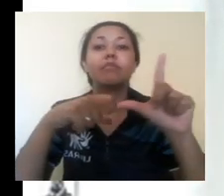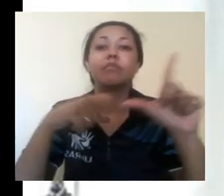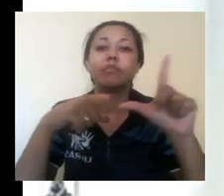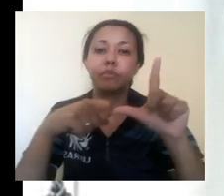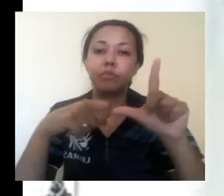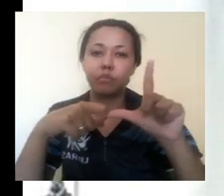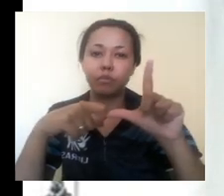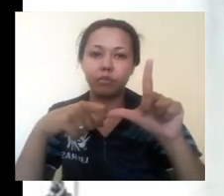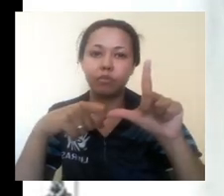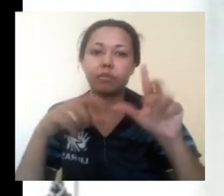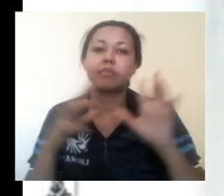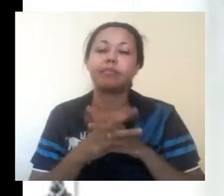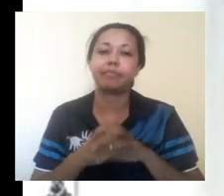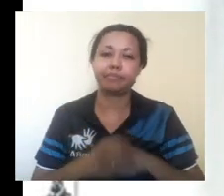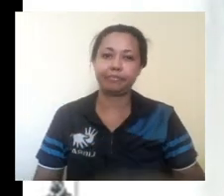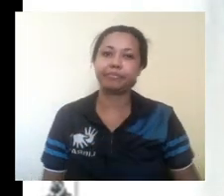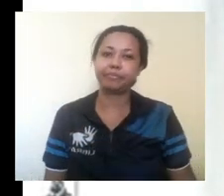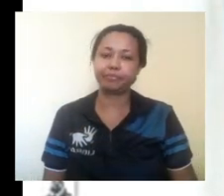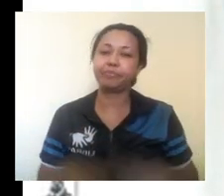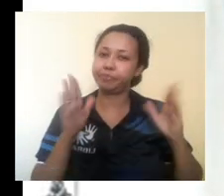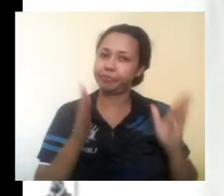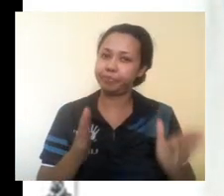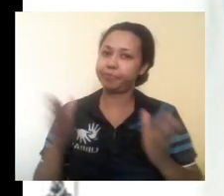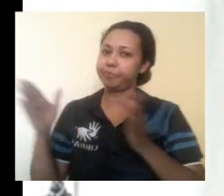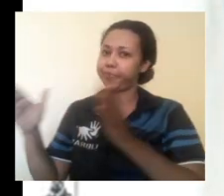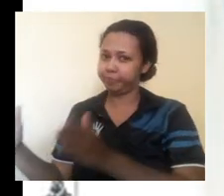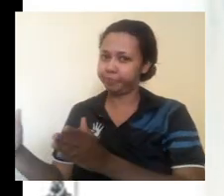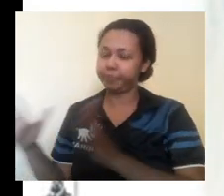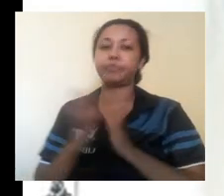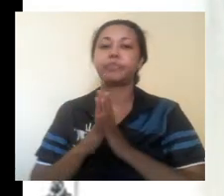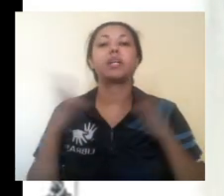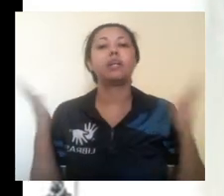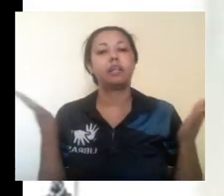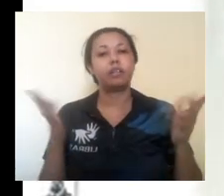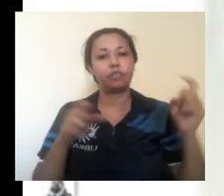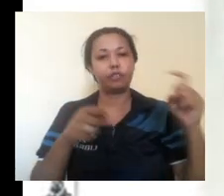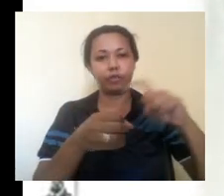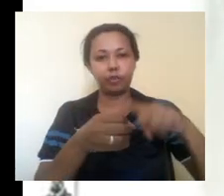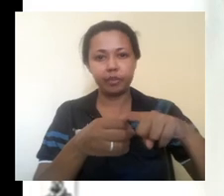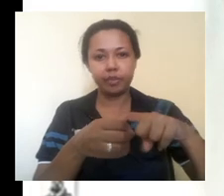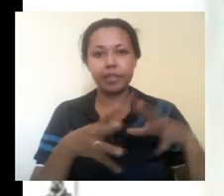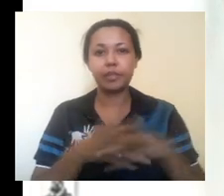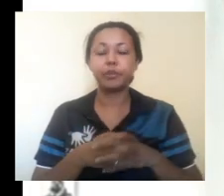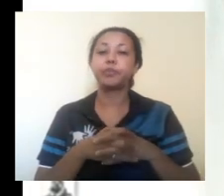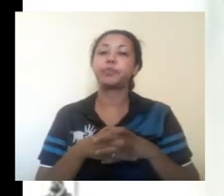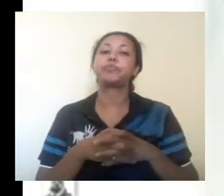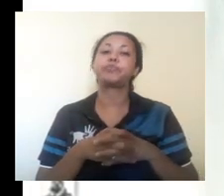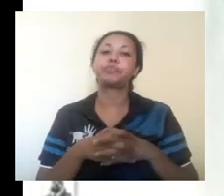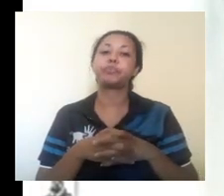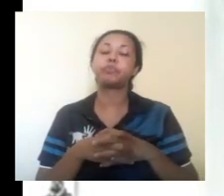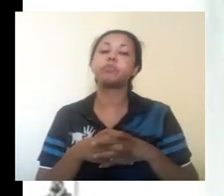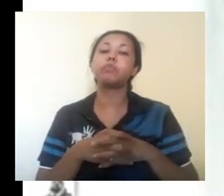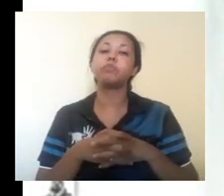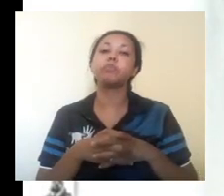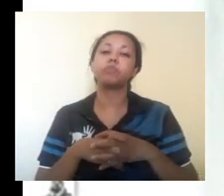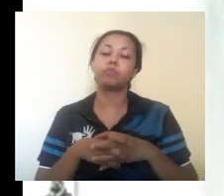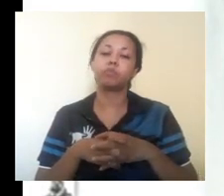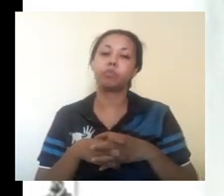outra versão, mas quer dizer a mesma coisa. E aí eu queria abrir um parêntese aqui,